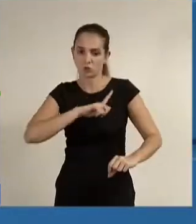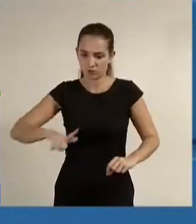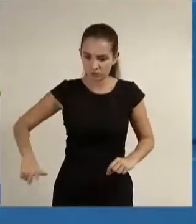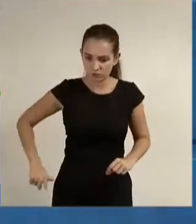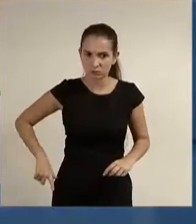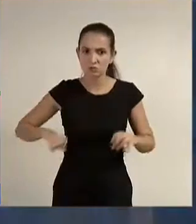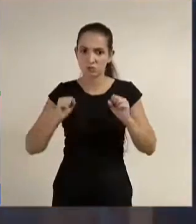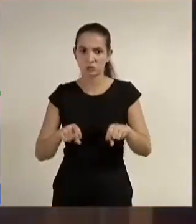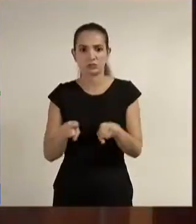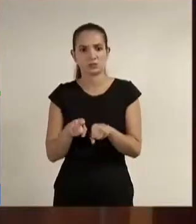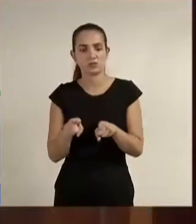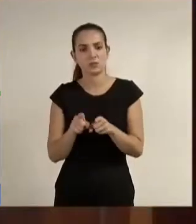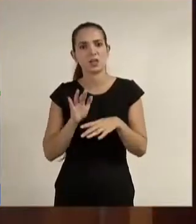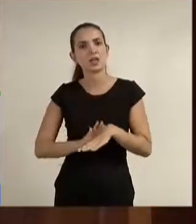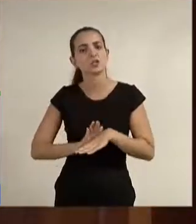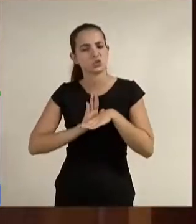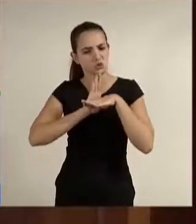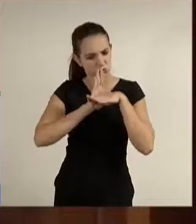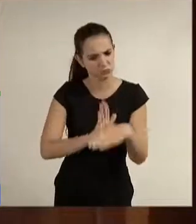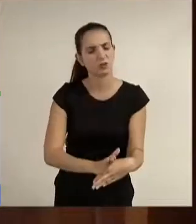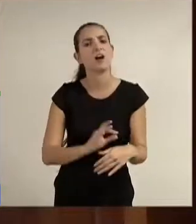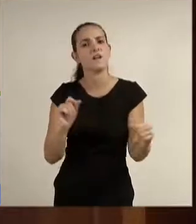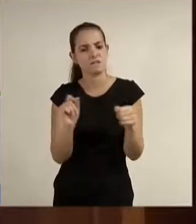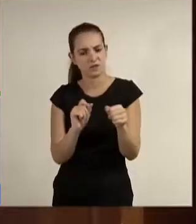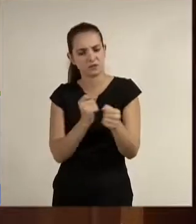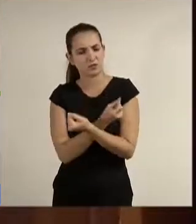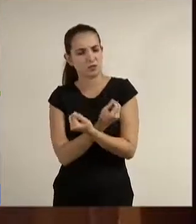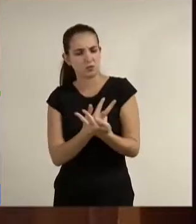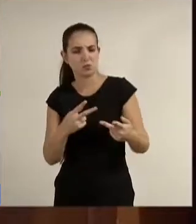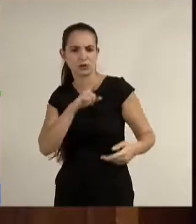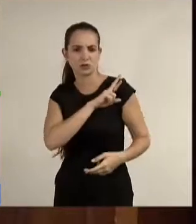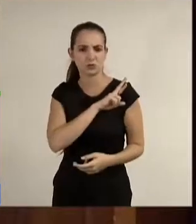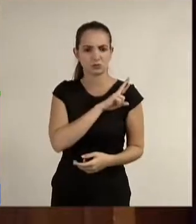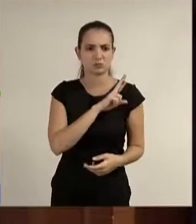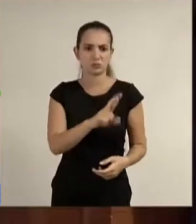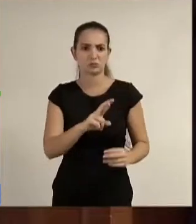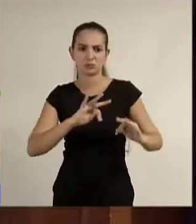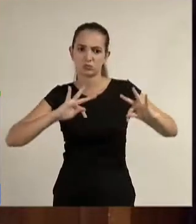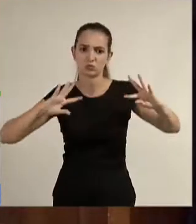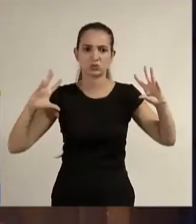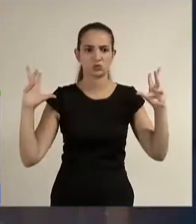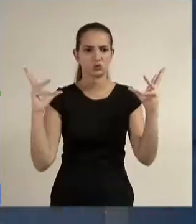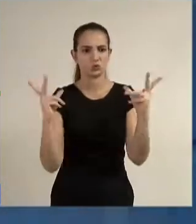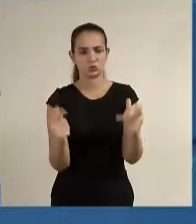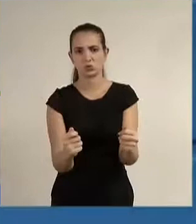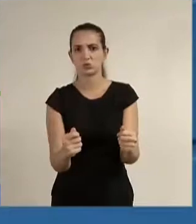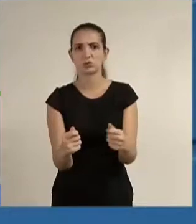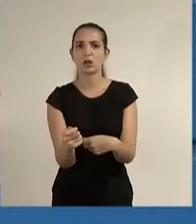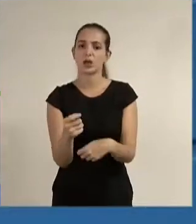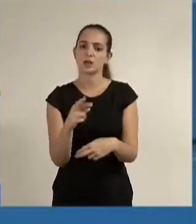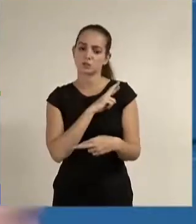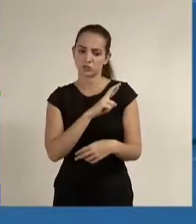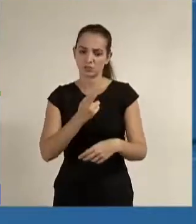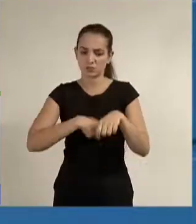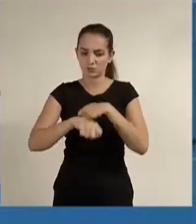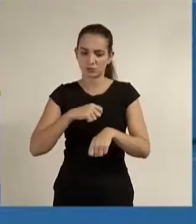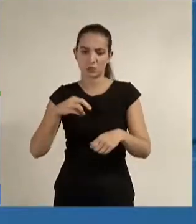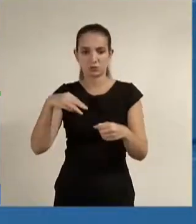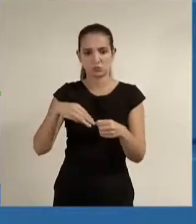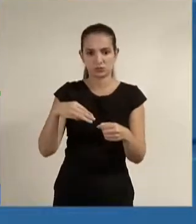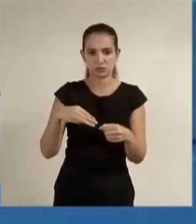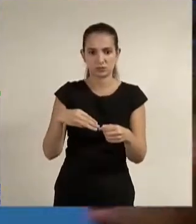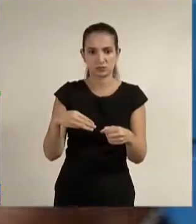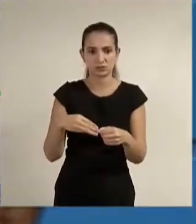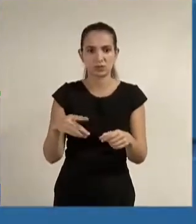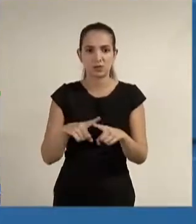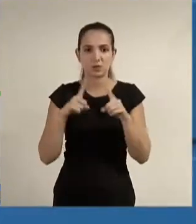além de governo, também ajudar a fazer aquilo que é de responsabilidade da administração municipal. Além de governador, ser um pouco prefeito